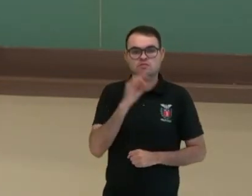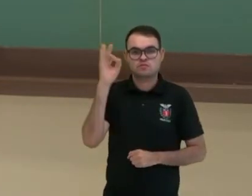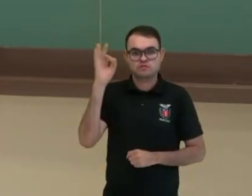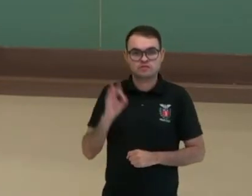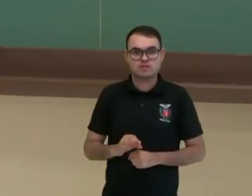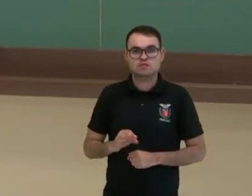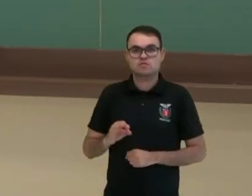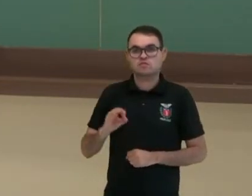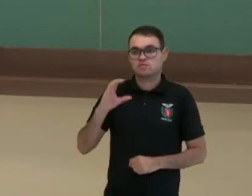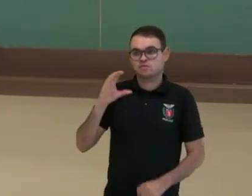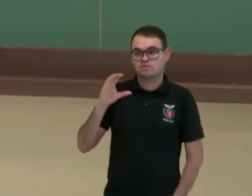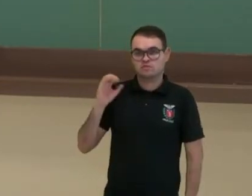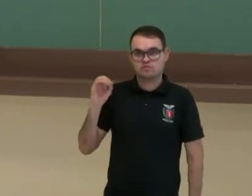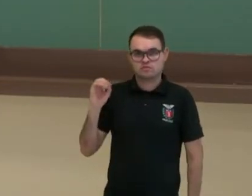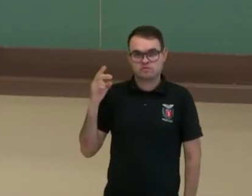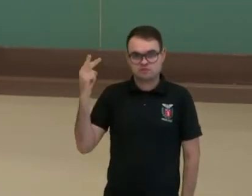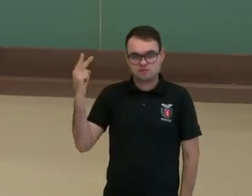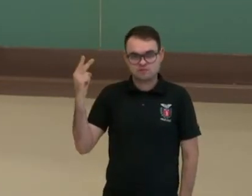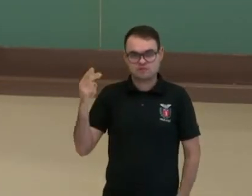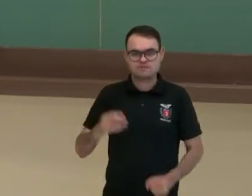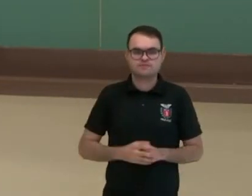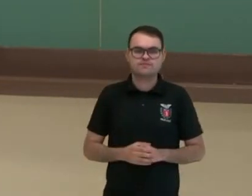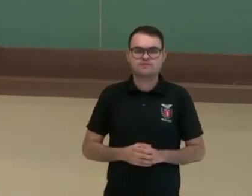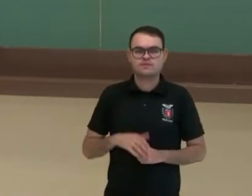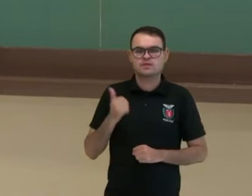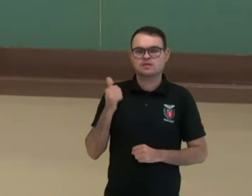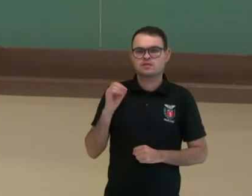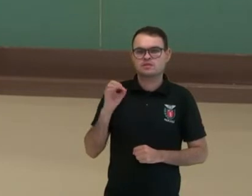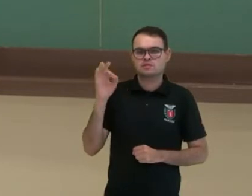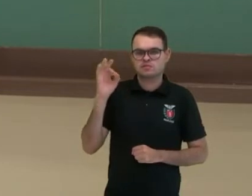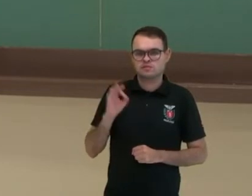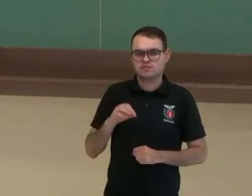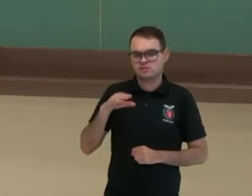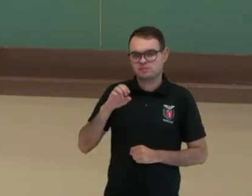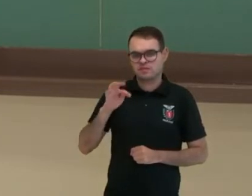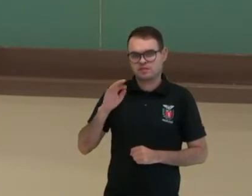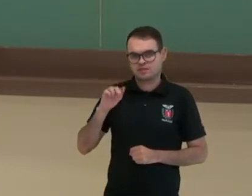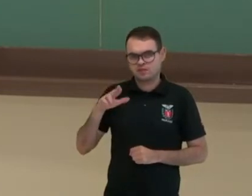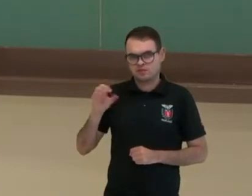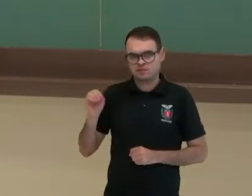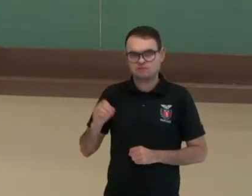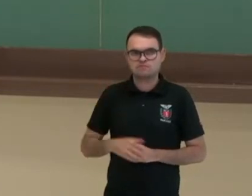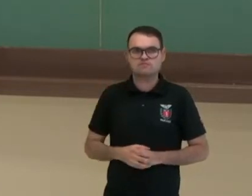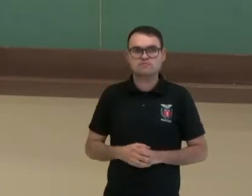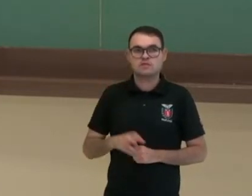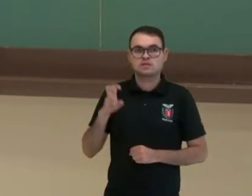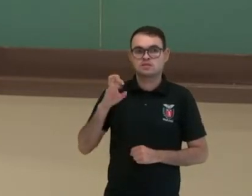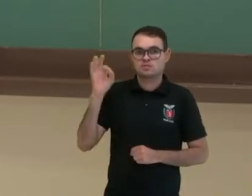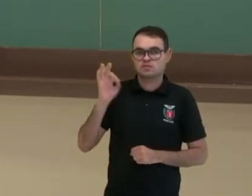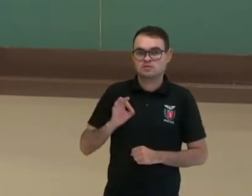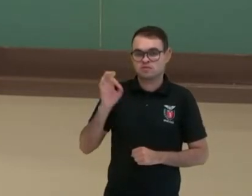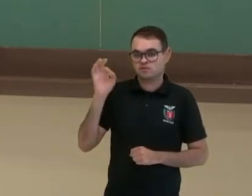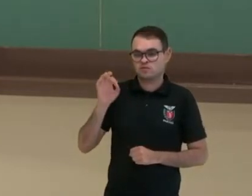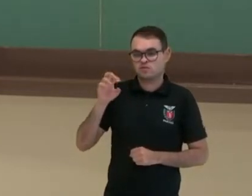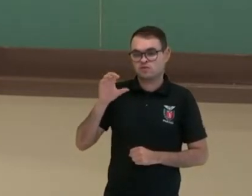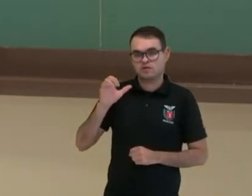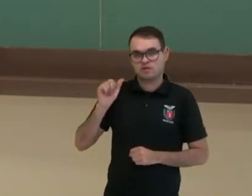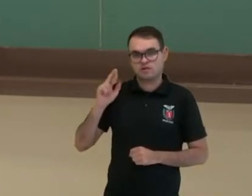carbônico, 10% de metano, 5% de monóxido de carbono e 5% de